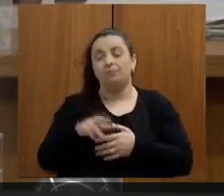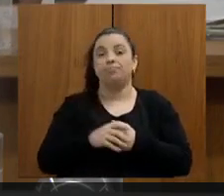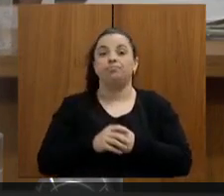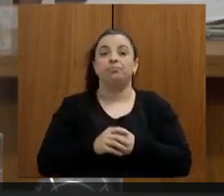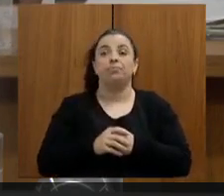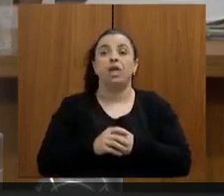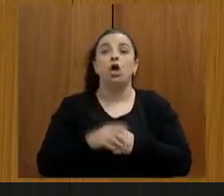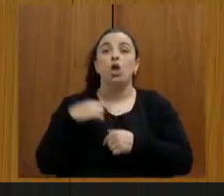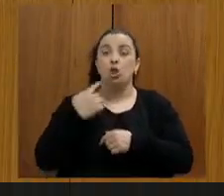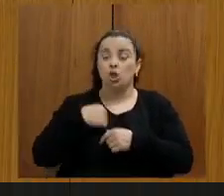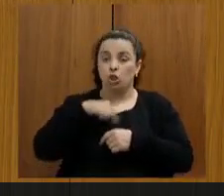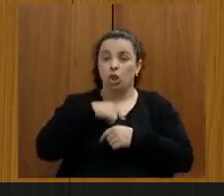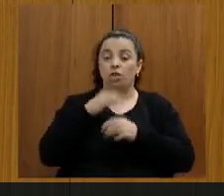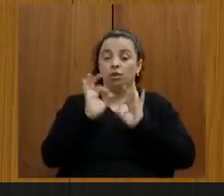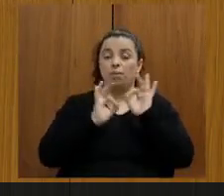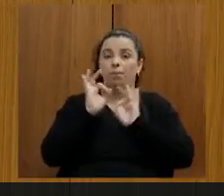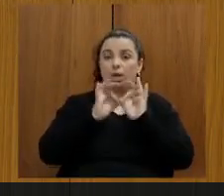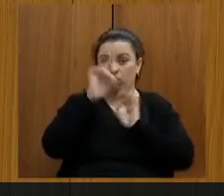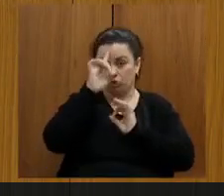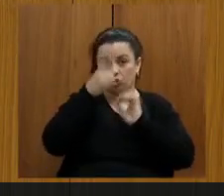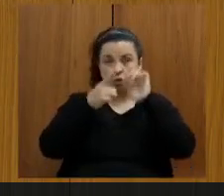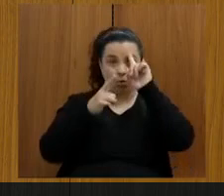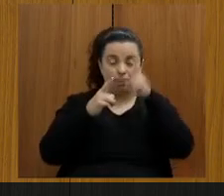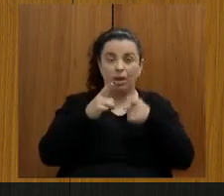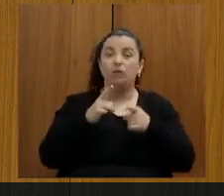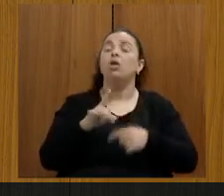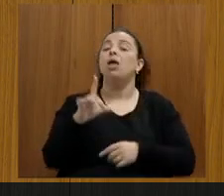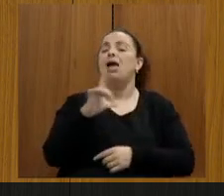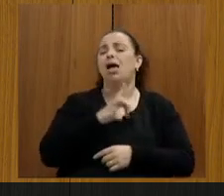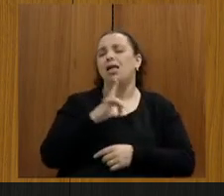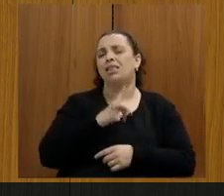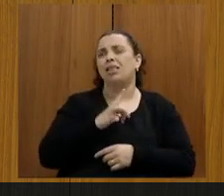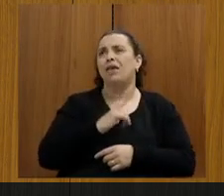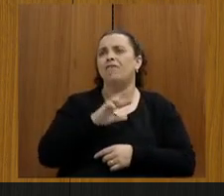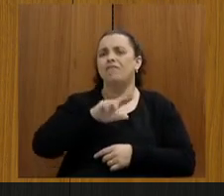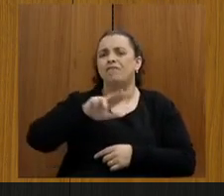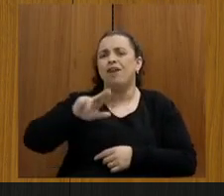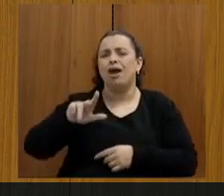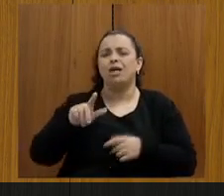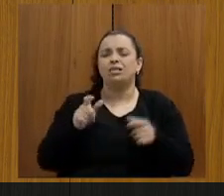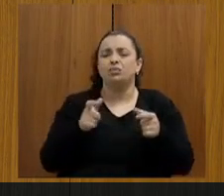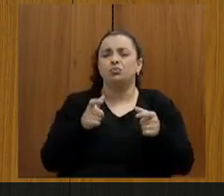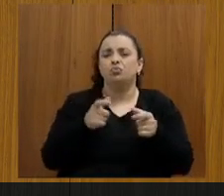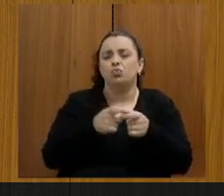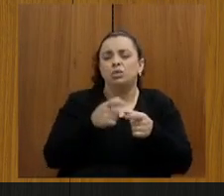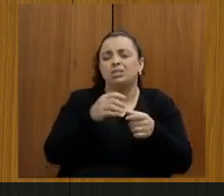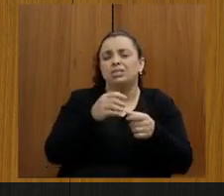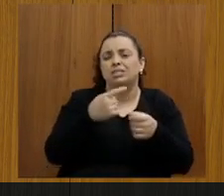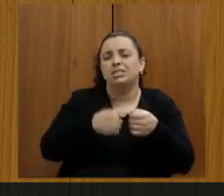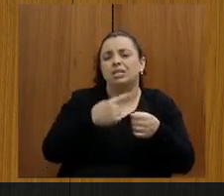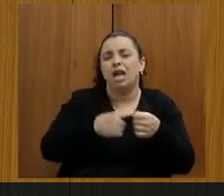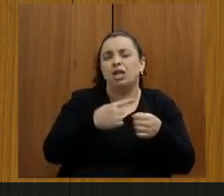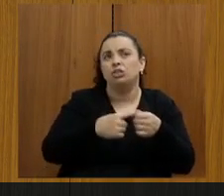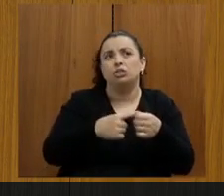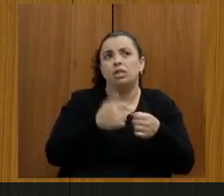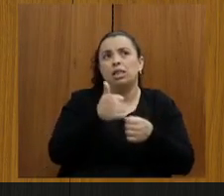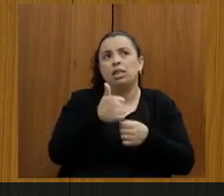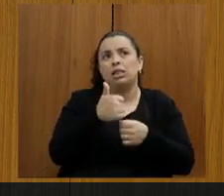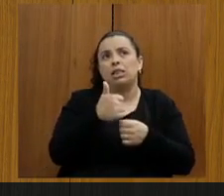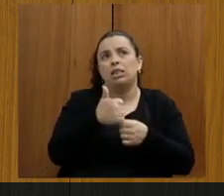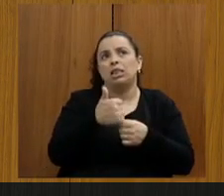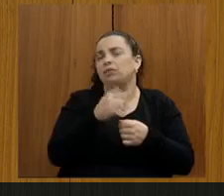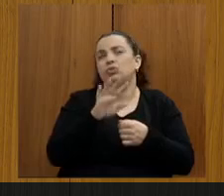comando diversas outras cidades com menos de 30 mil habitantes que podem ter esse